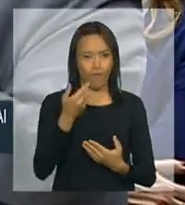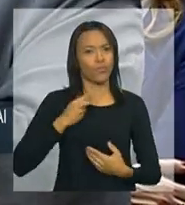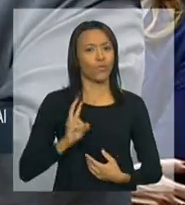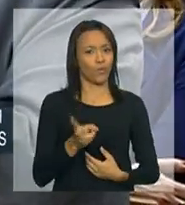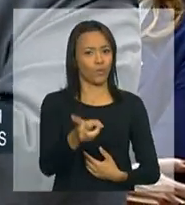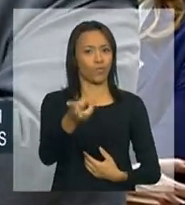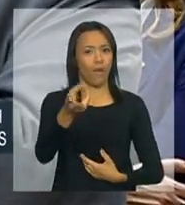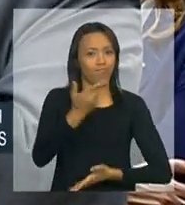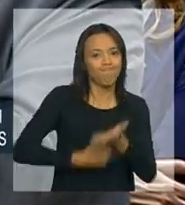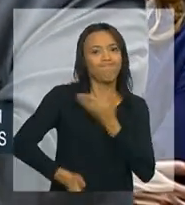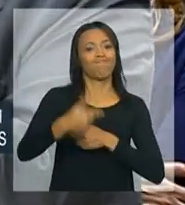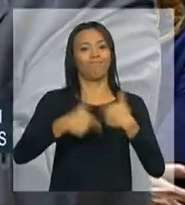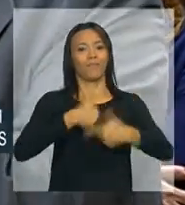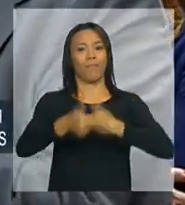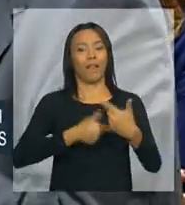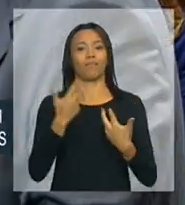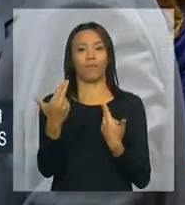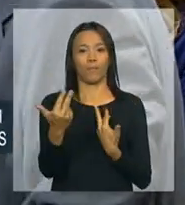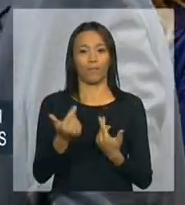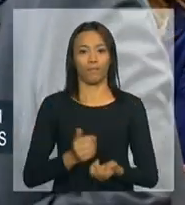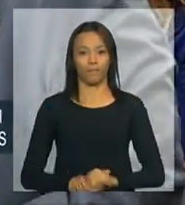continuar junto, porque a luta é a mesma.